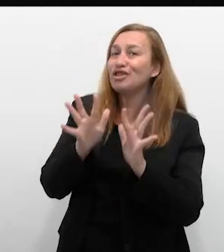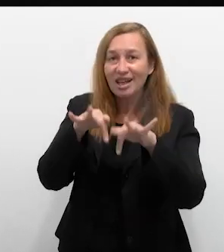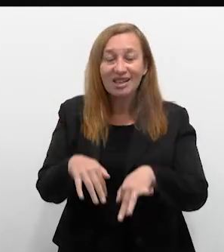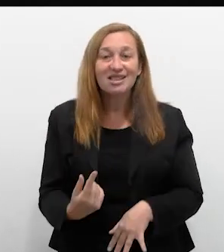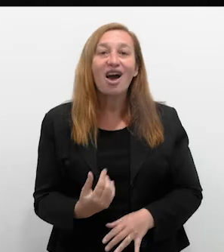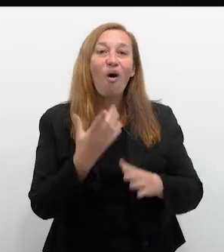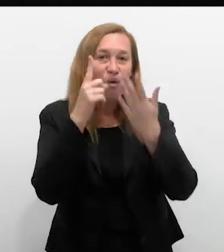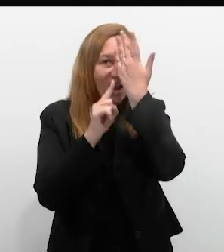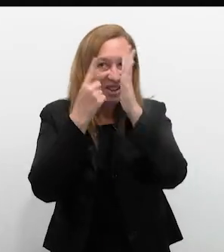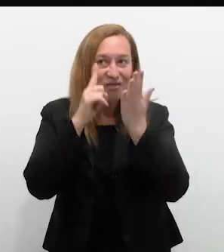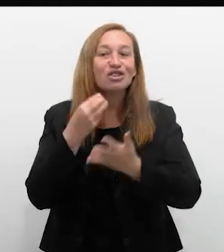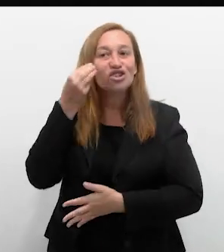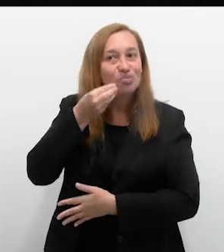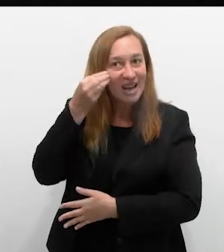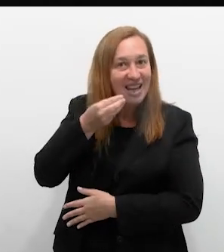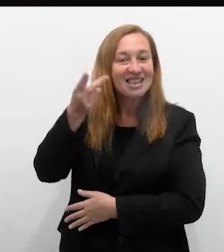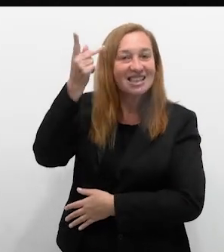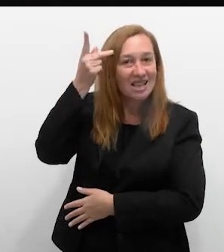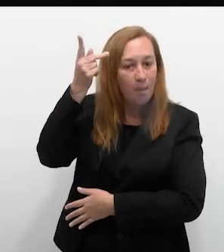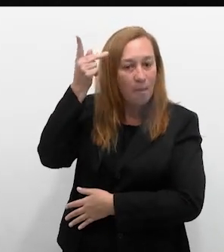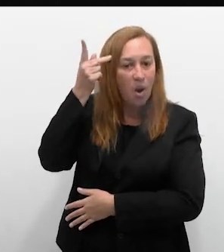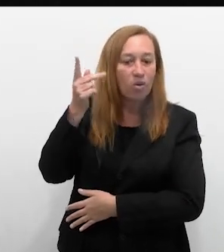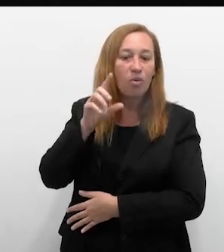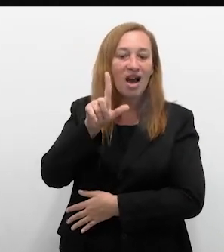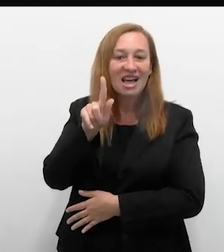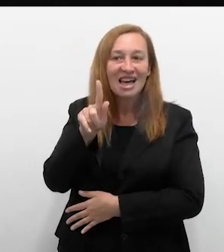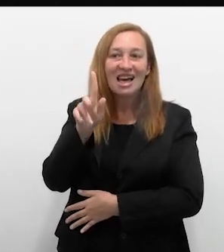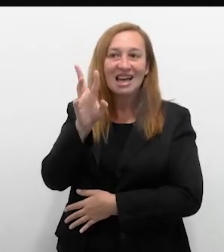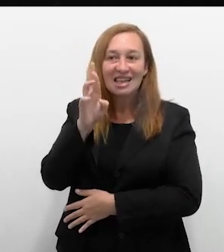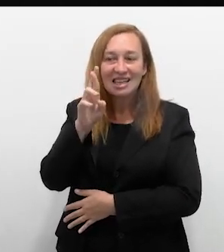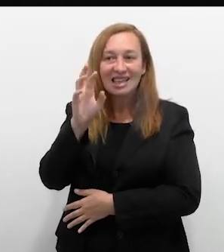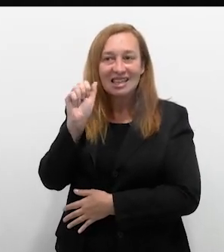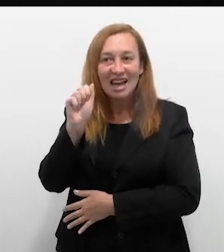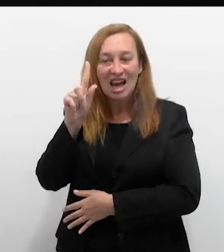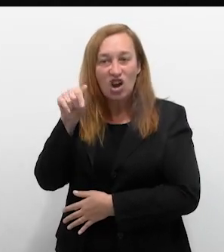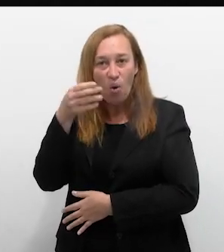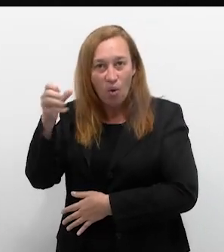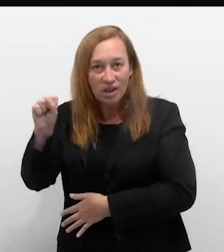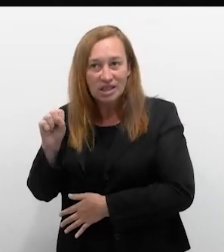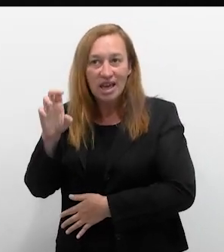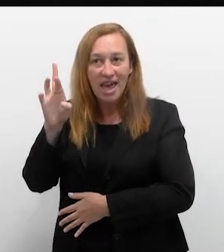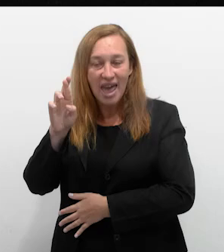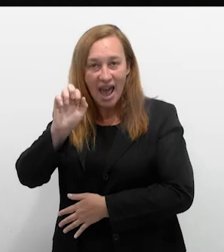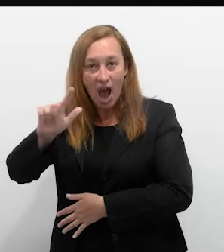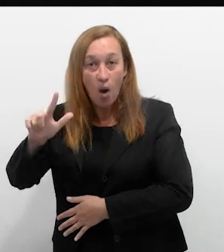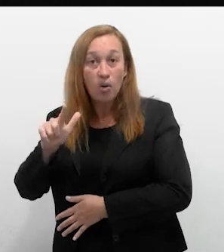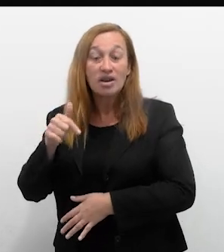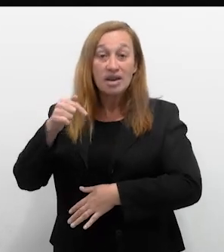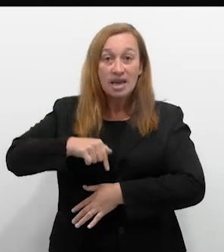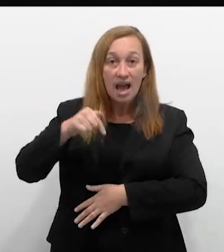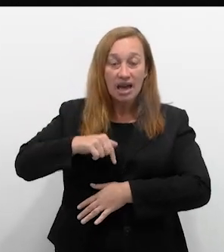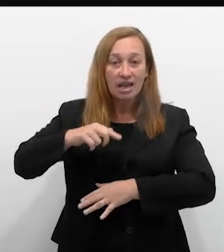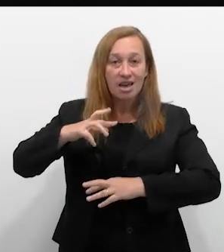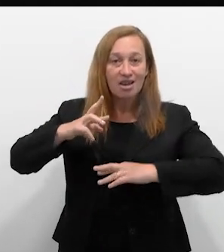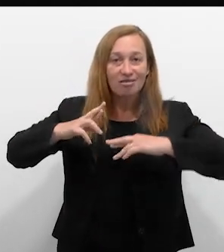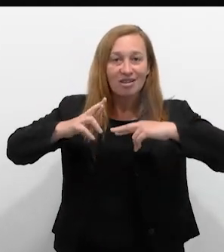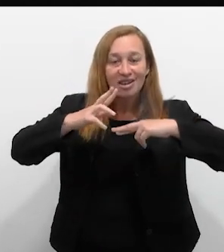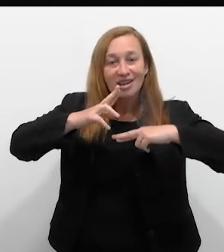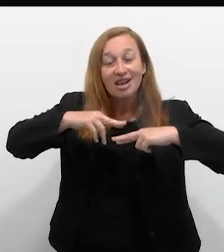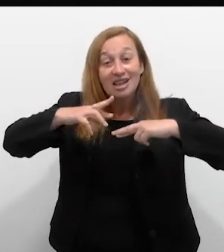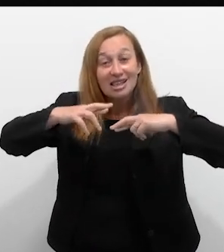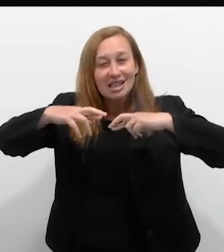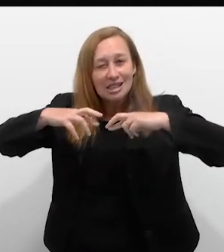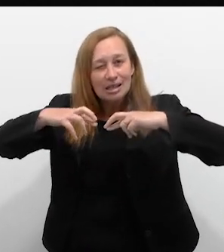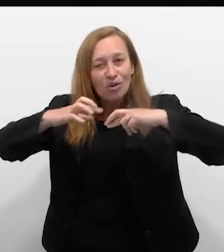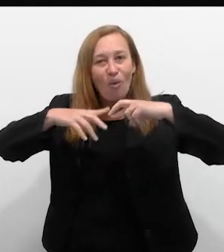encerrar Carnaval. Eu tive essa experiência uma vez em São Paulo com a Dragões da Real e aqui no grupo de acesso com a São Clemente. E me lembro de